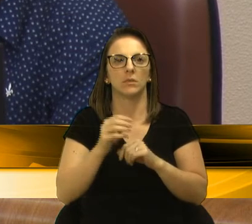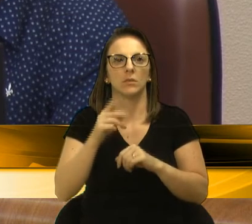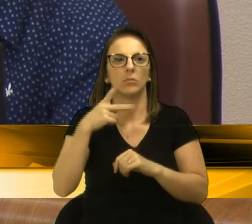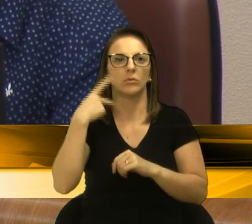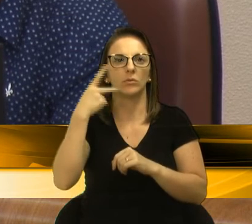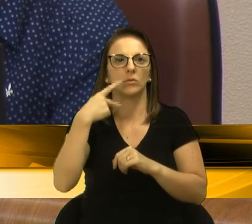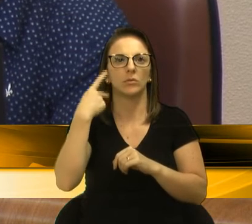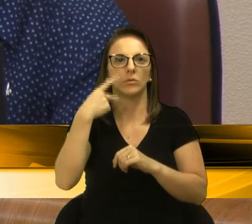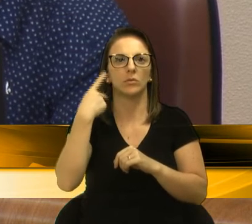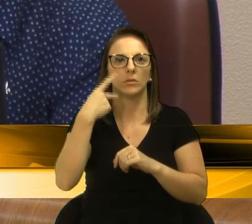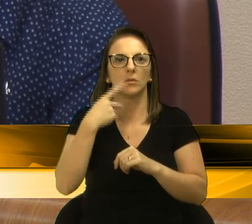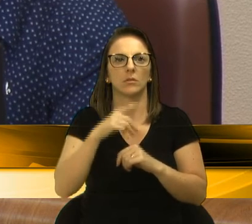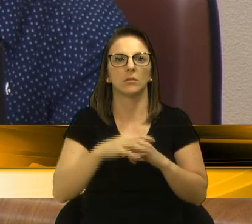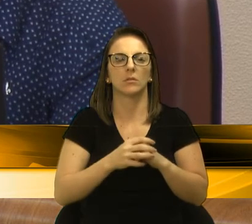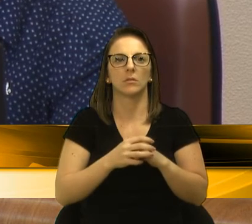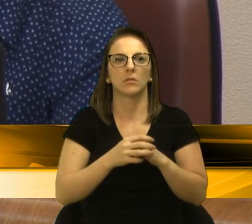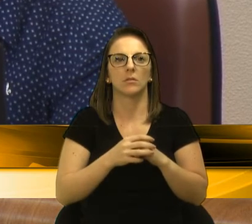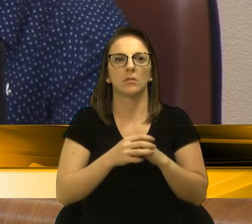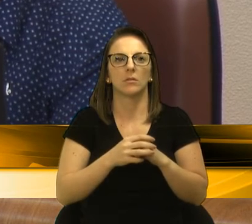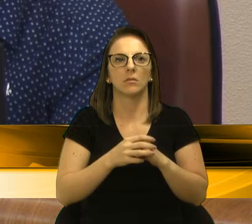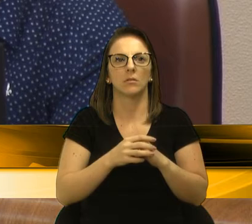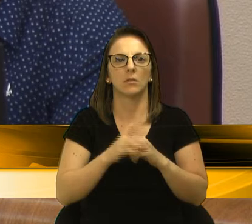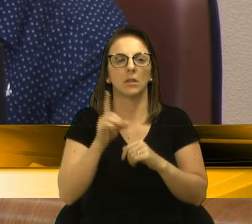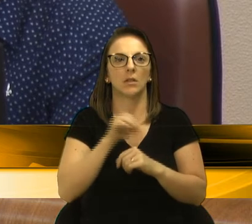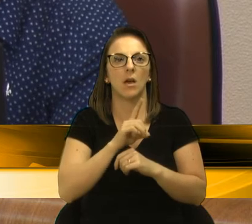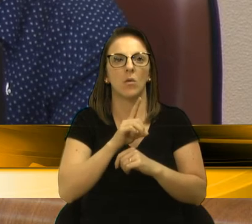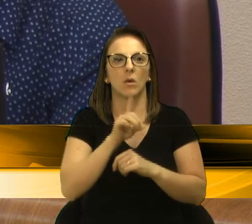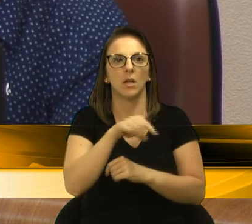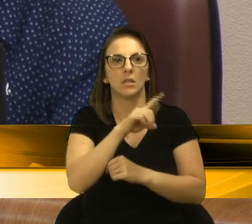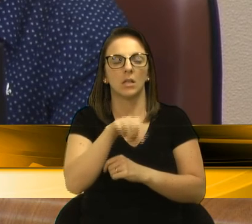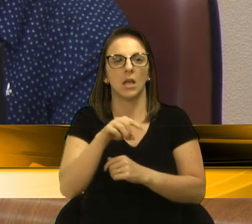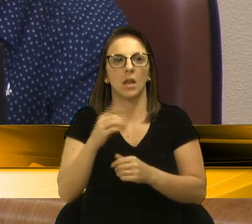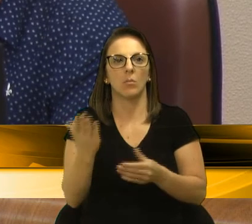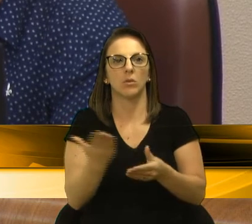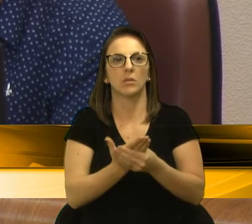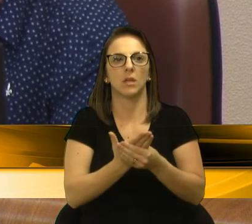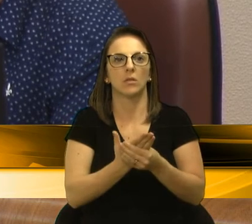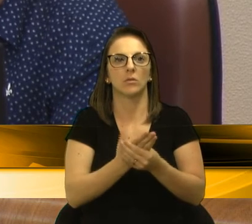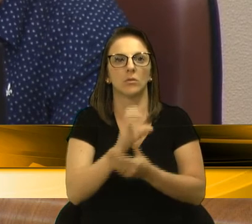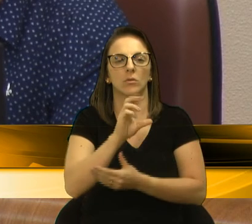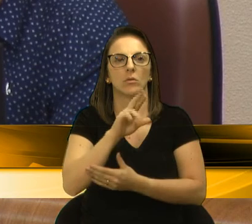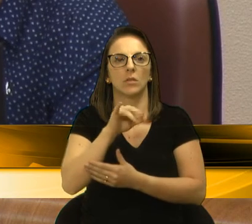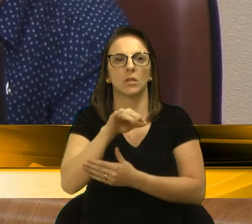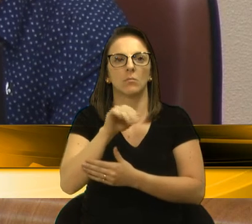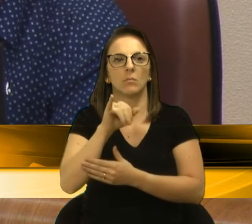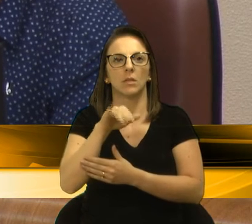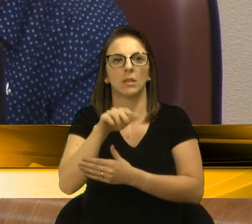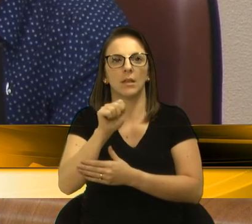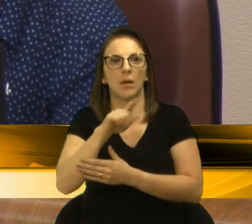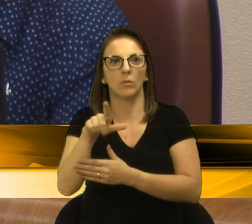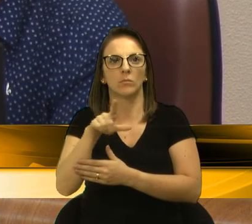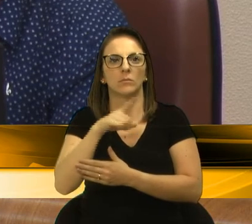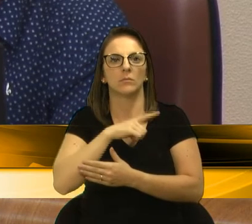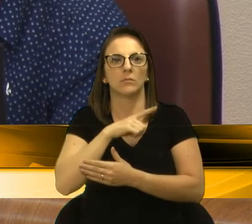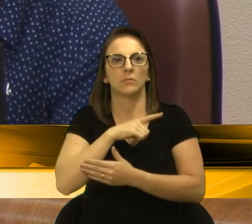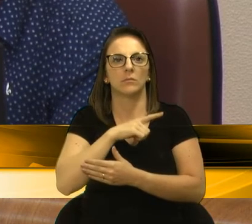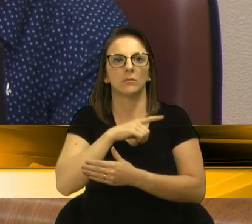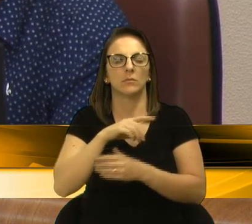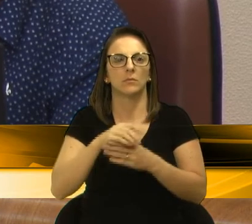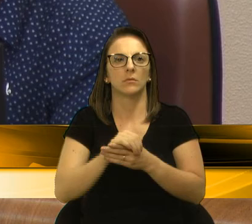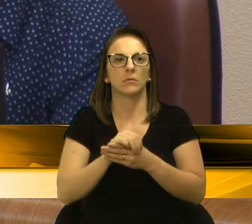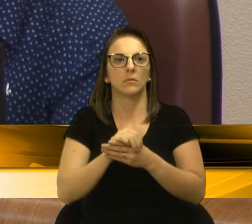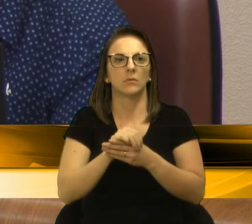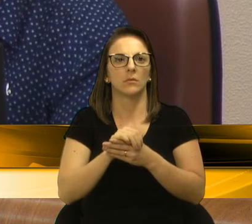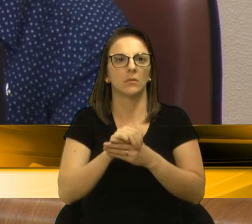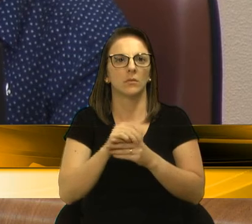perda do cargo não exclui o processo criminal que tem curso no tribunal, mas a coordenação política pode ser